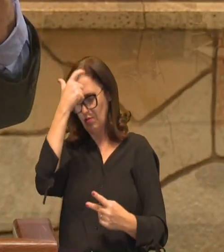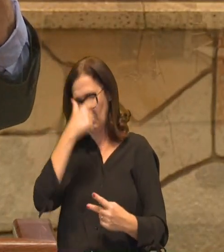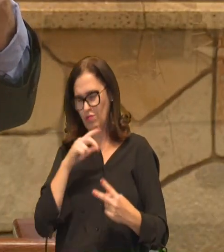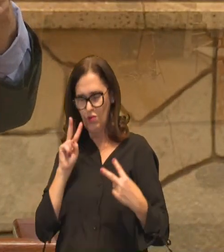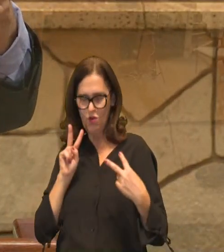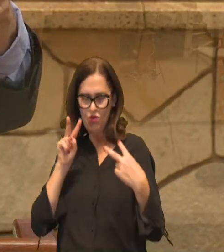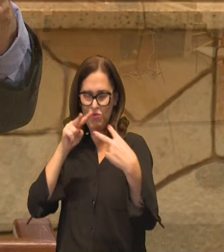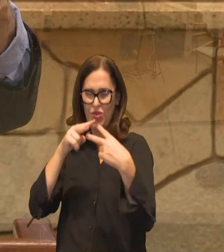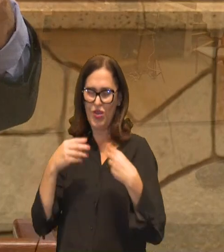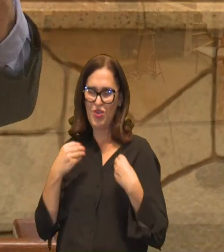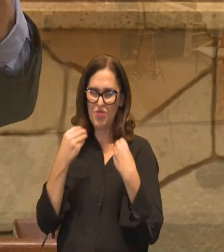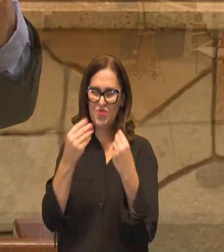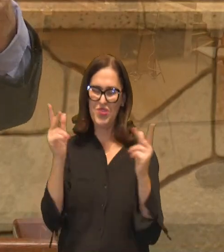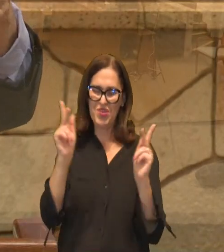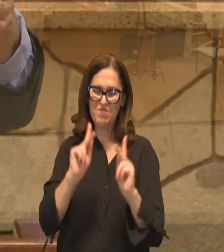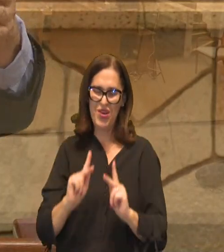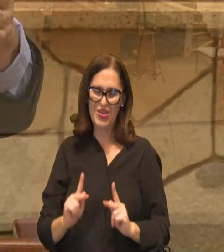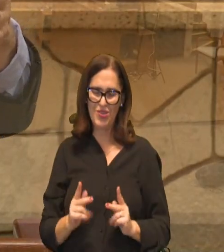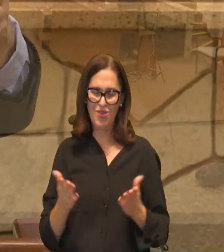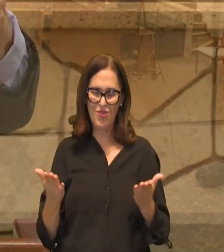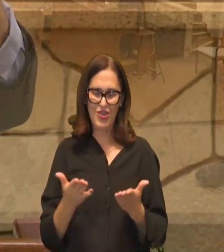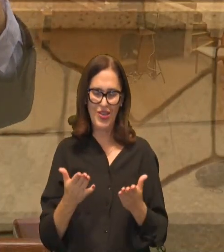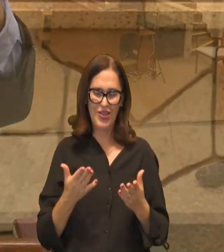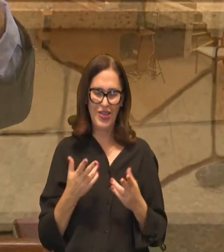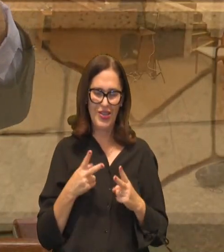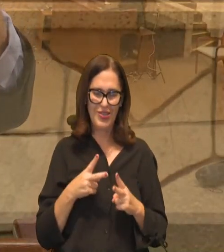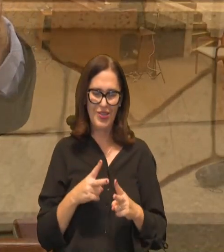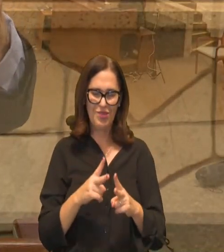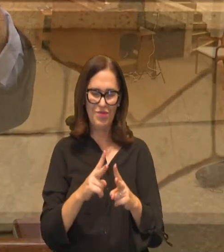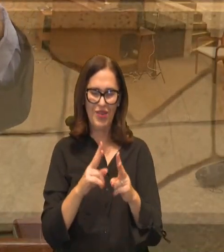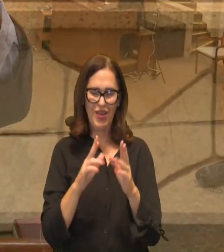levante o seu rosto e nos dê a paz hoje e